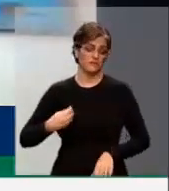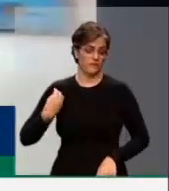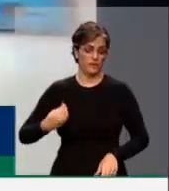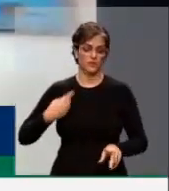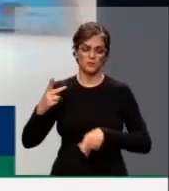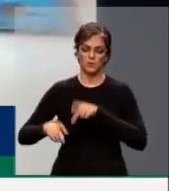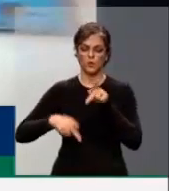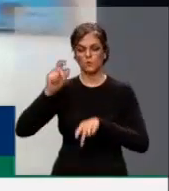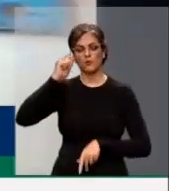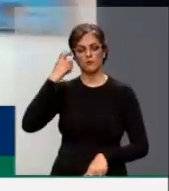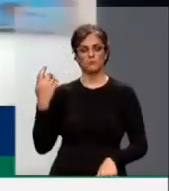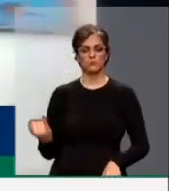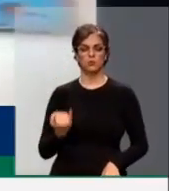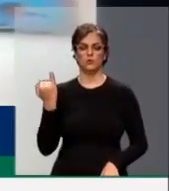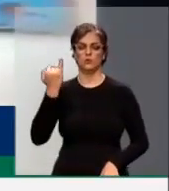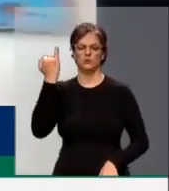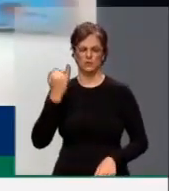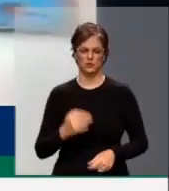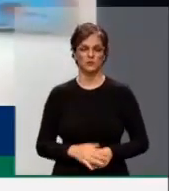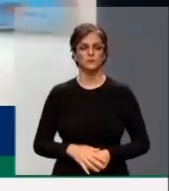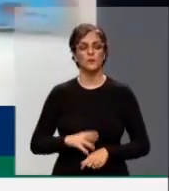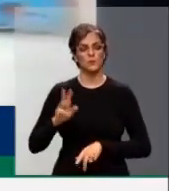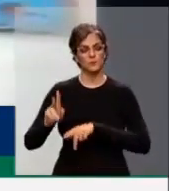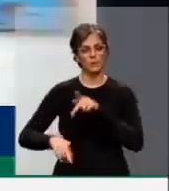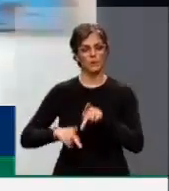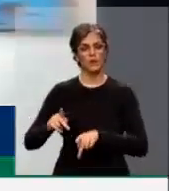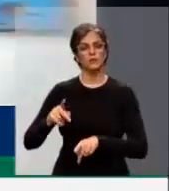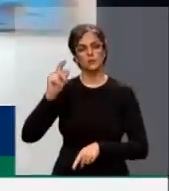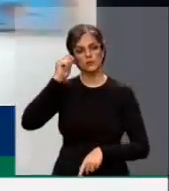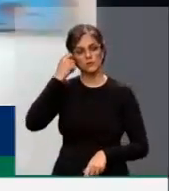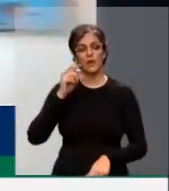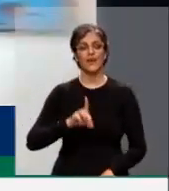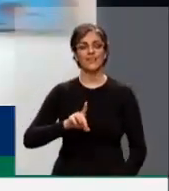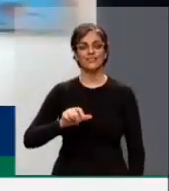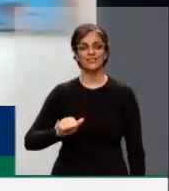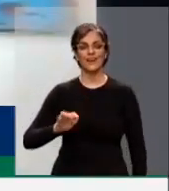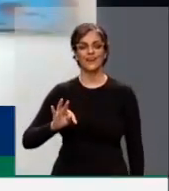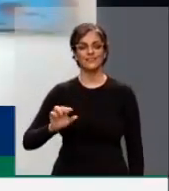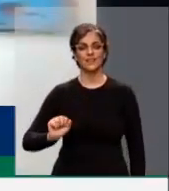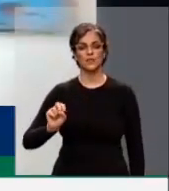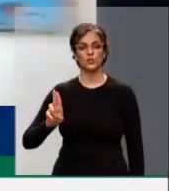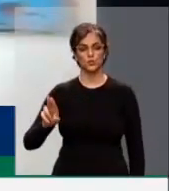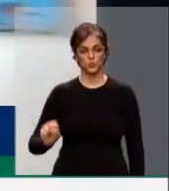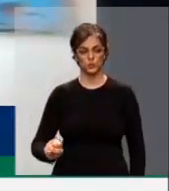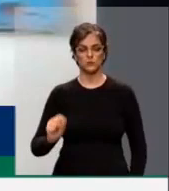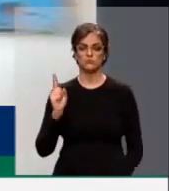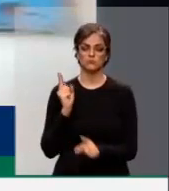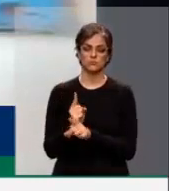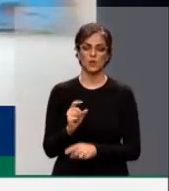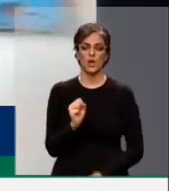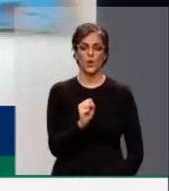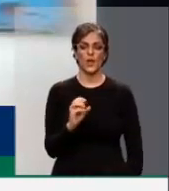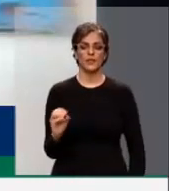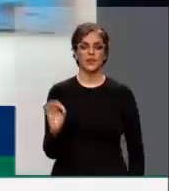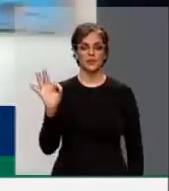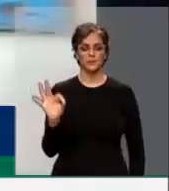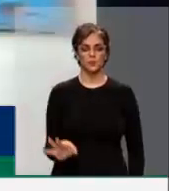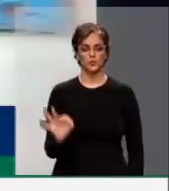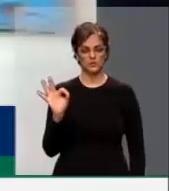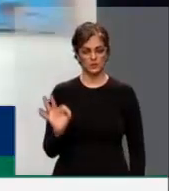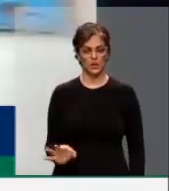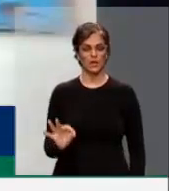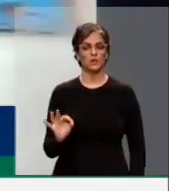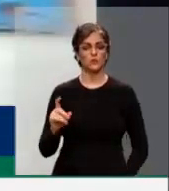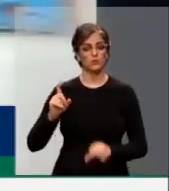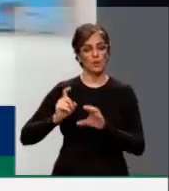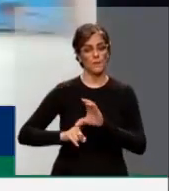negra. A população negra, dados do DataSUS informam que 80% da população SUS